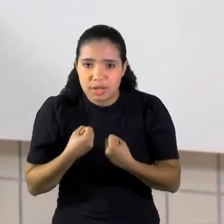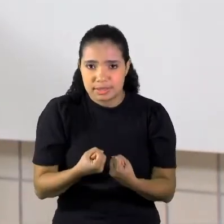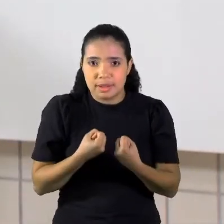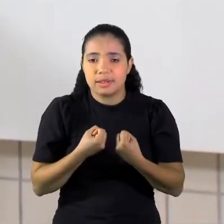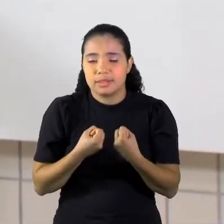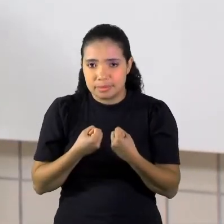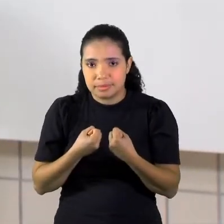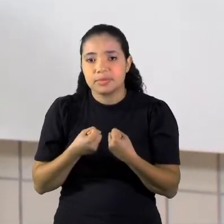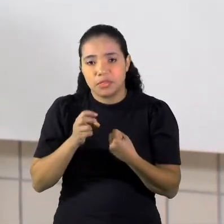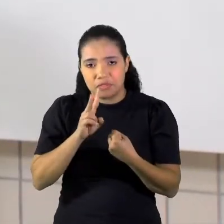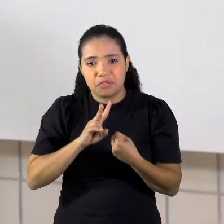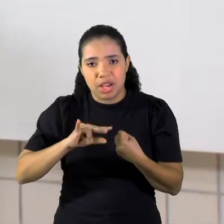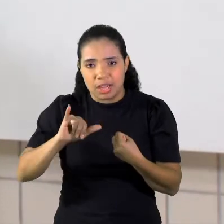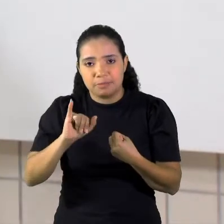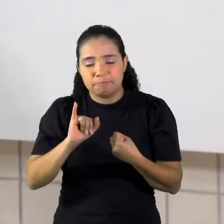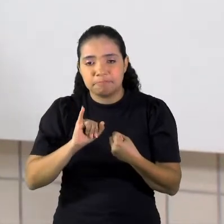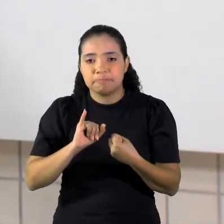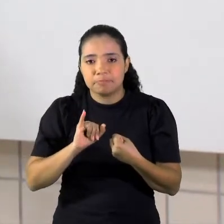para